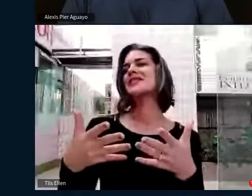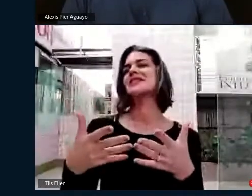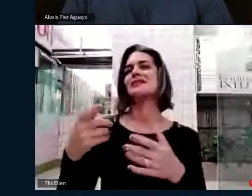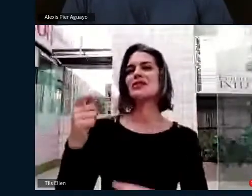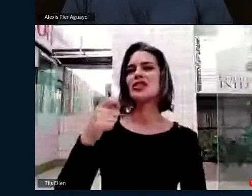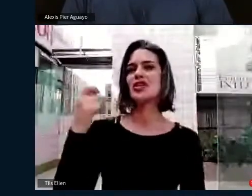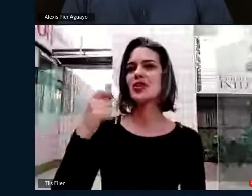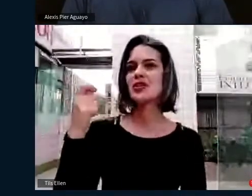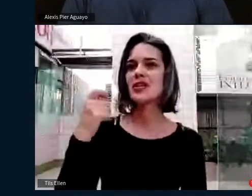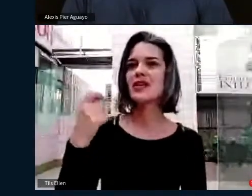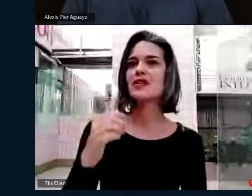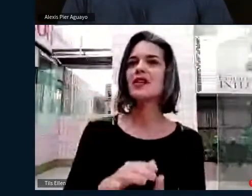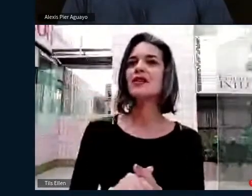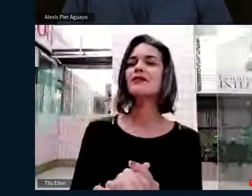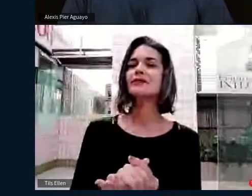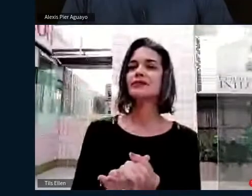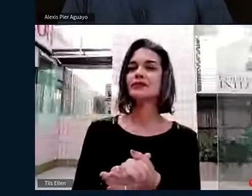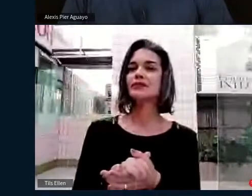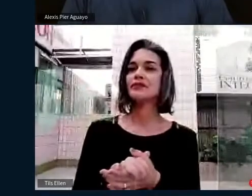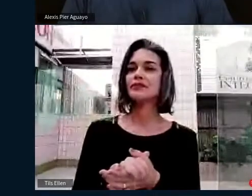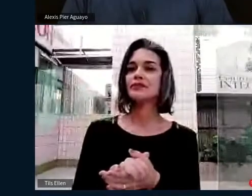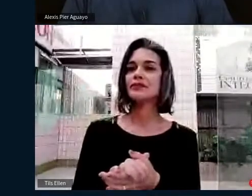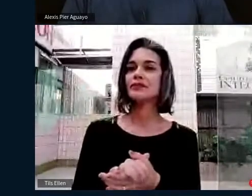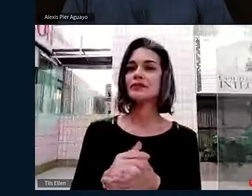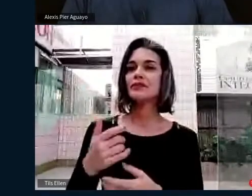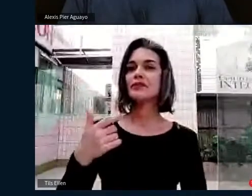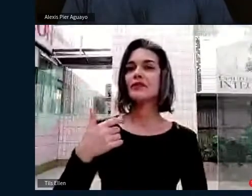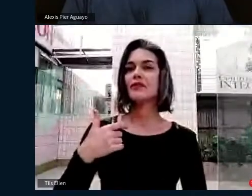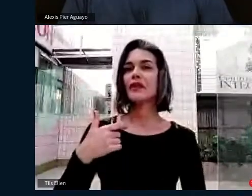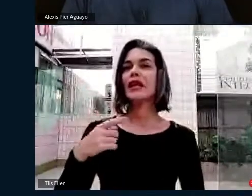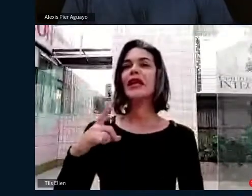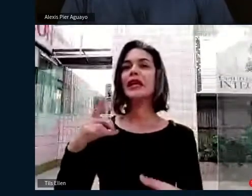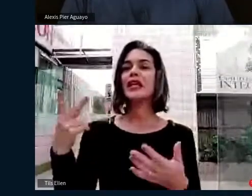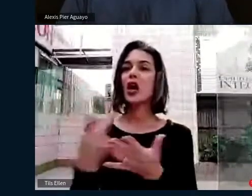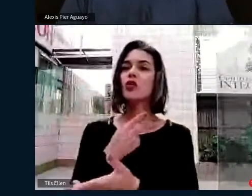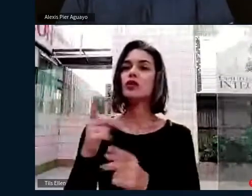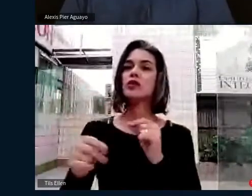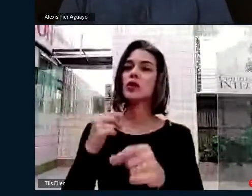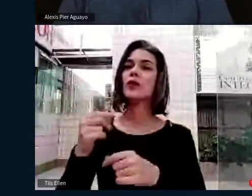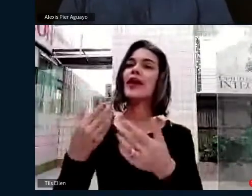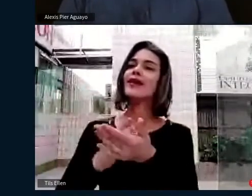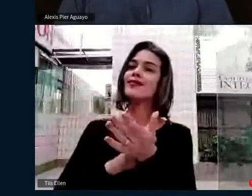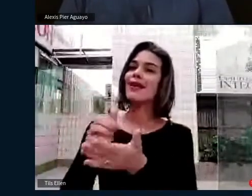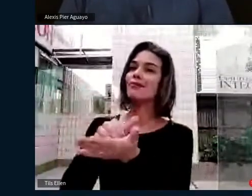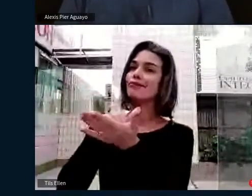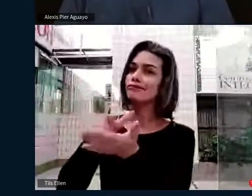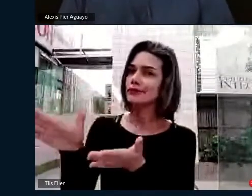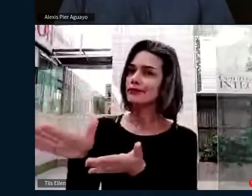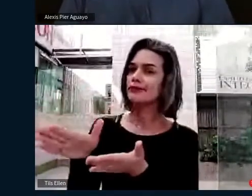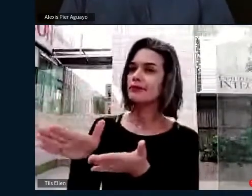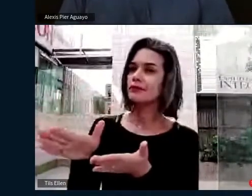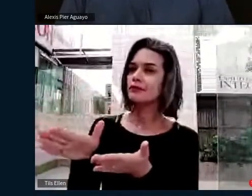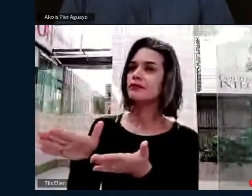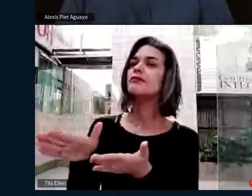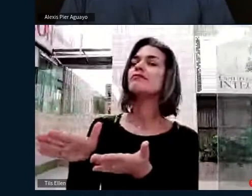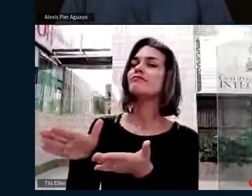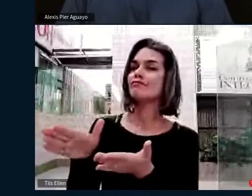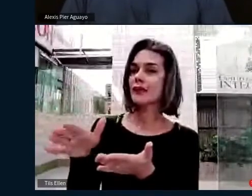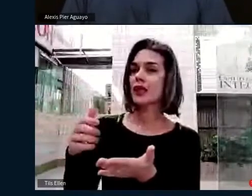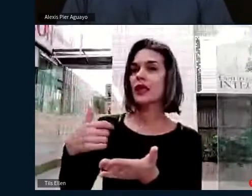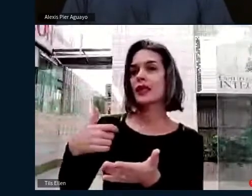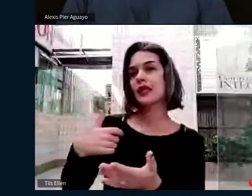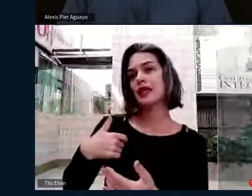enfim, daquele episódio de demissão dos intérpretes. E fiquei pensando se foi uma